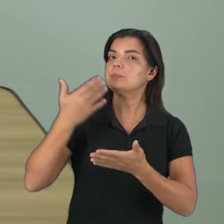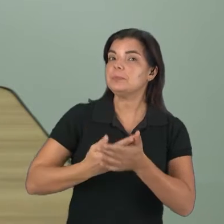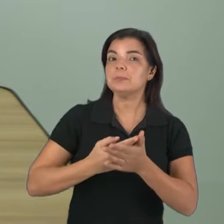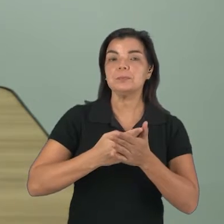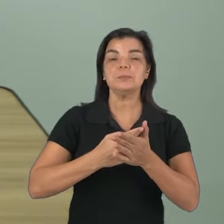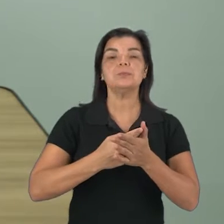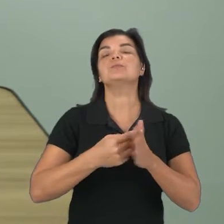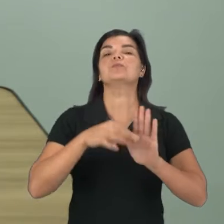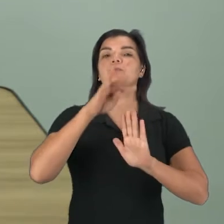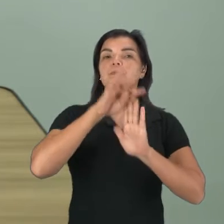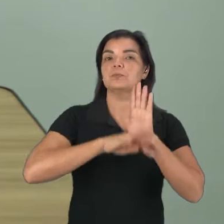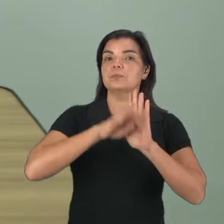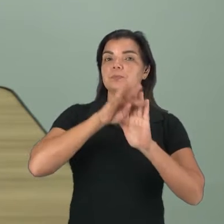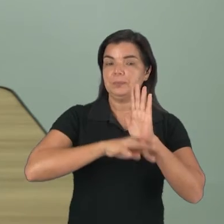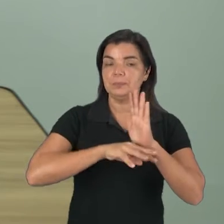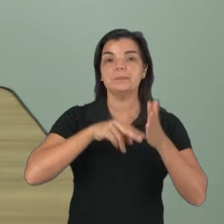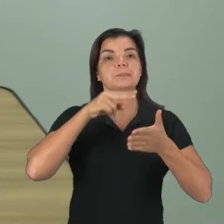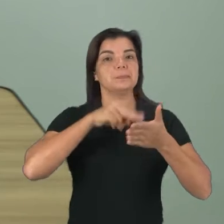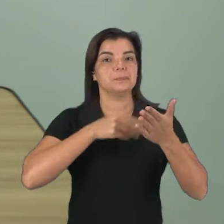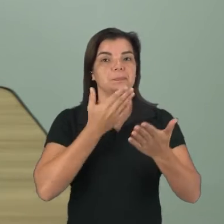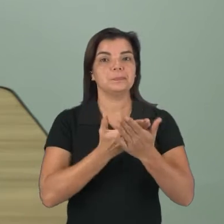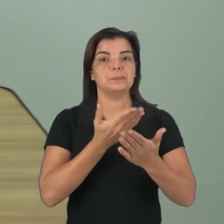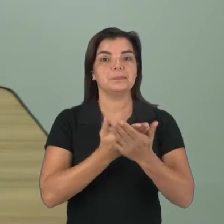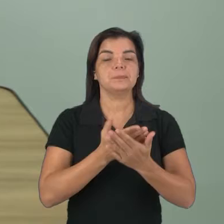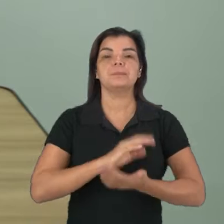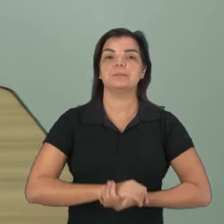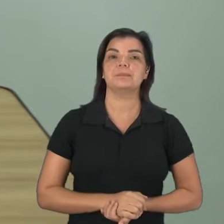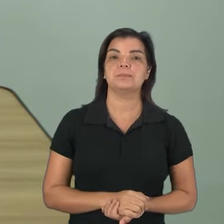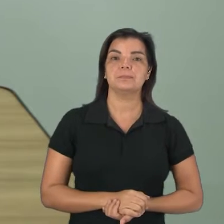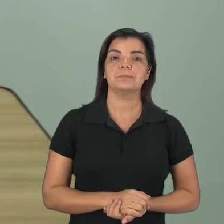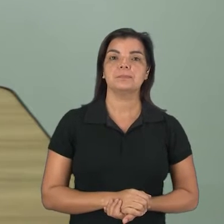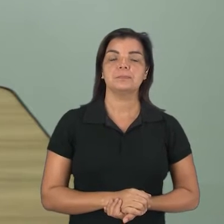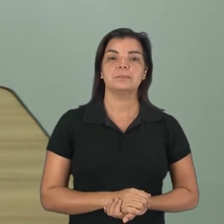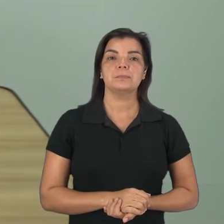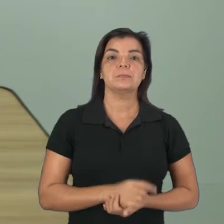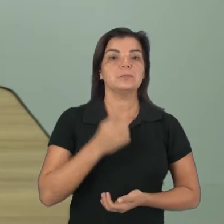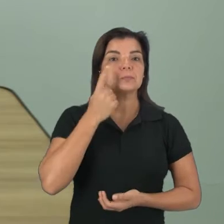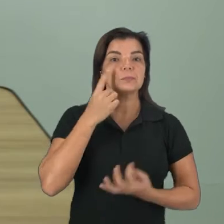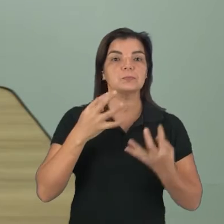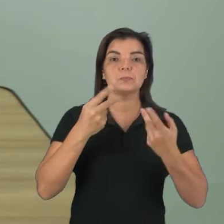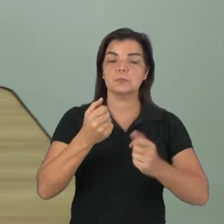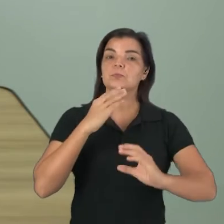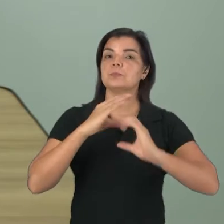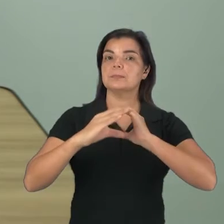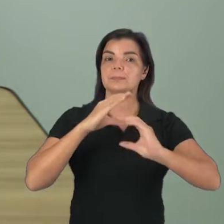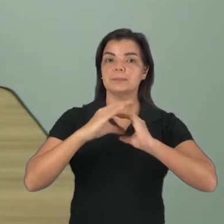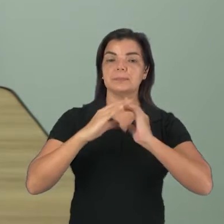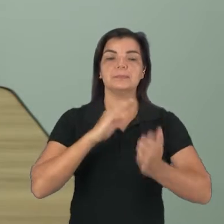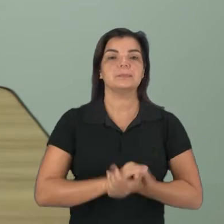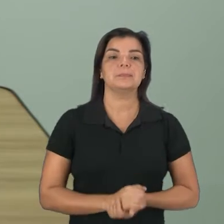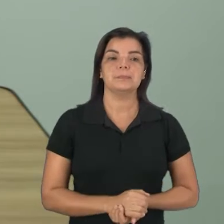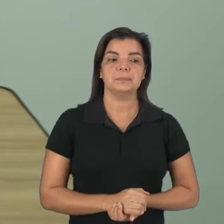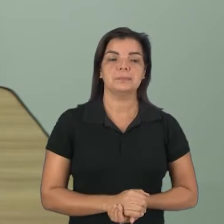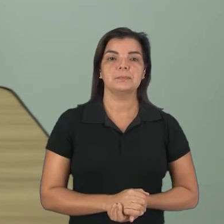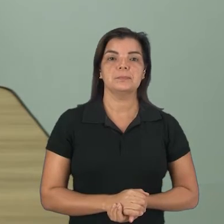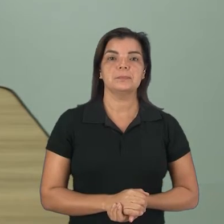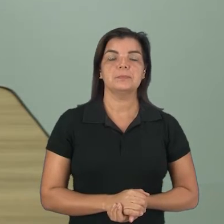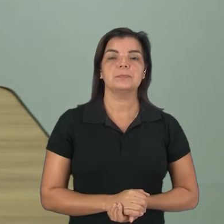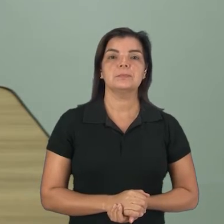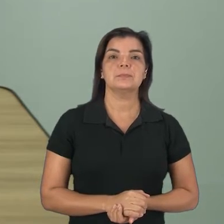textinho a nossa cantiga que nós estamos estudando vamos lá quero todo mundo cantando viu vamos